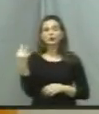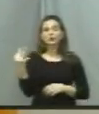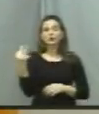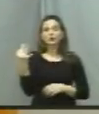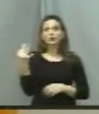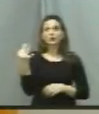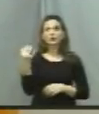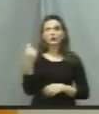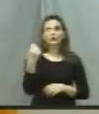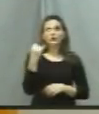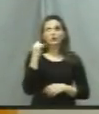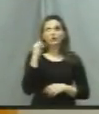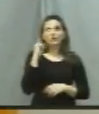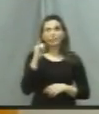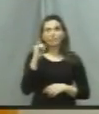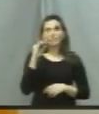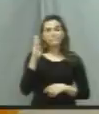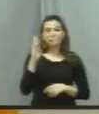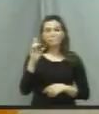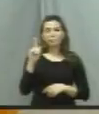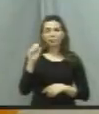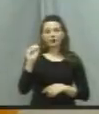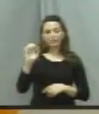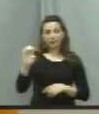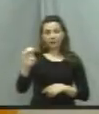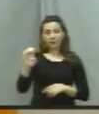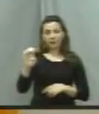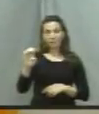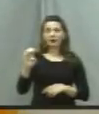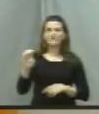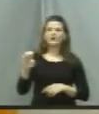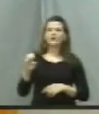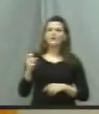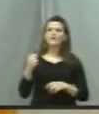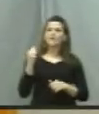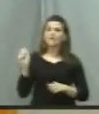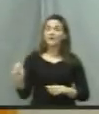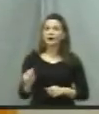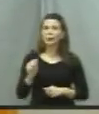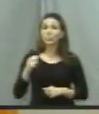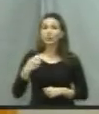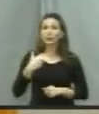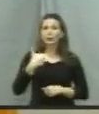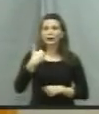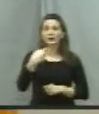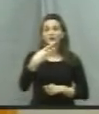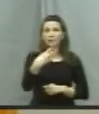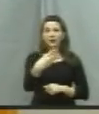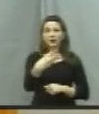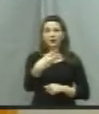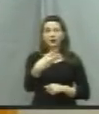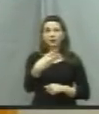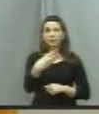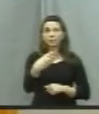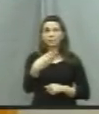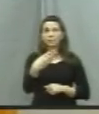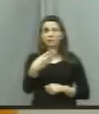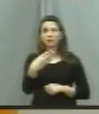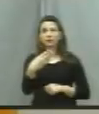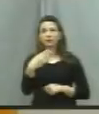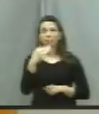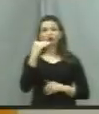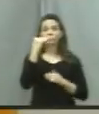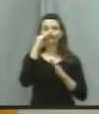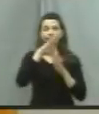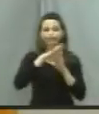Araraquara é considerada a 14ª do Brasil no IDHM do país